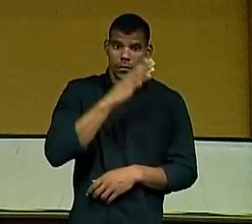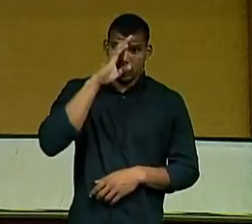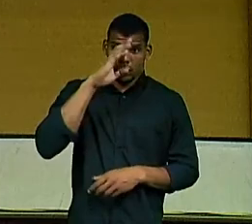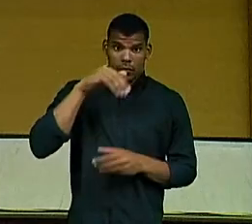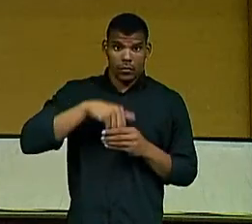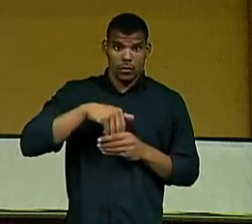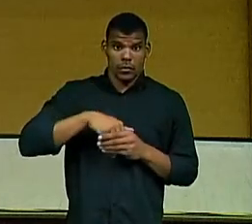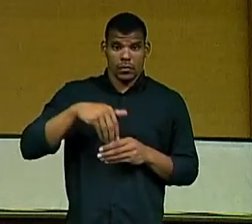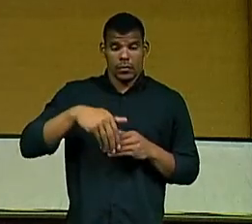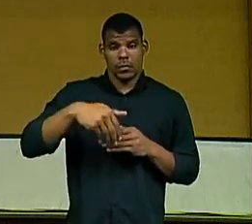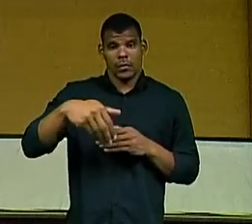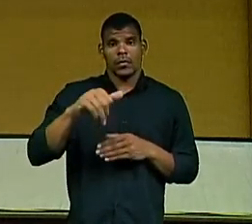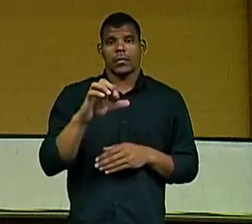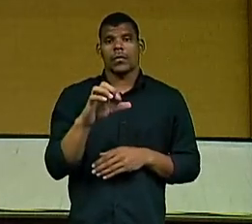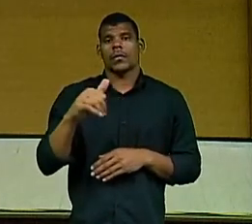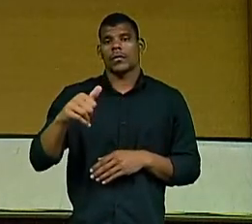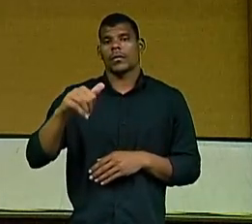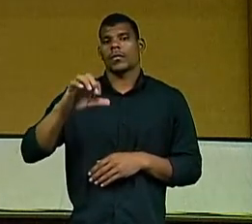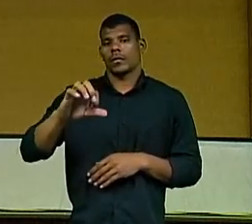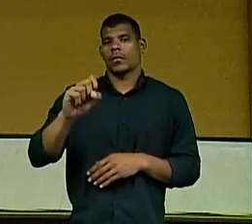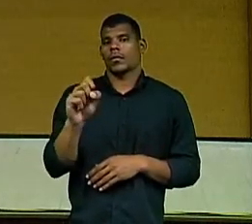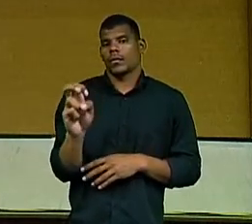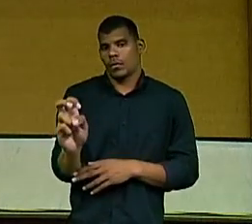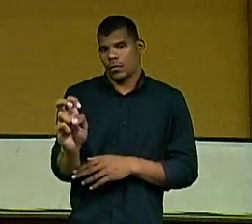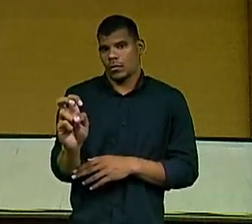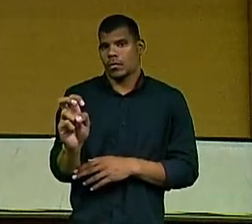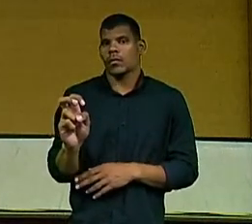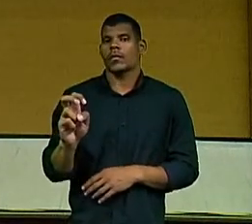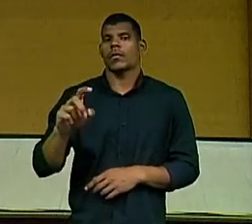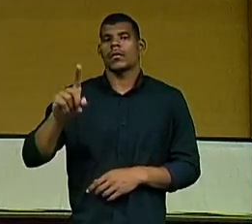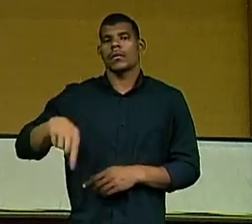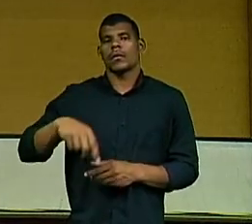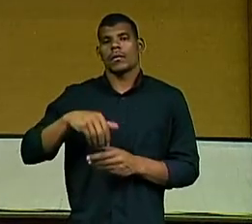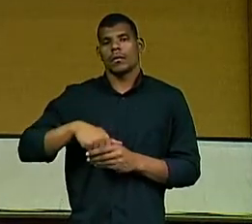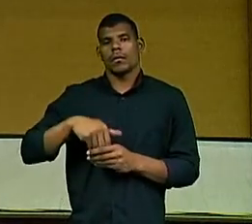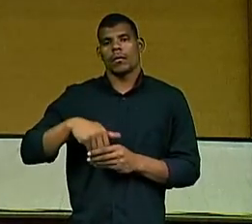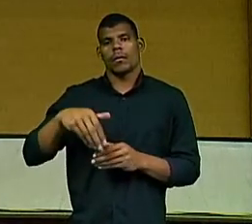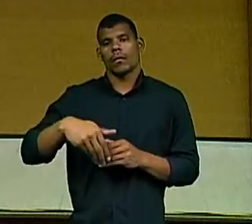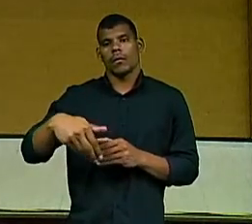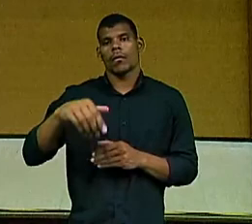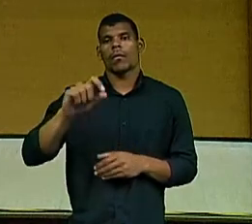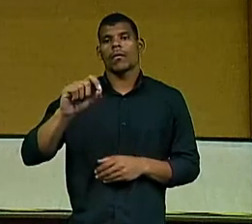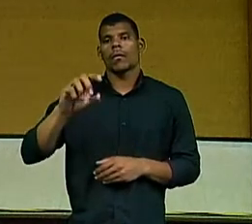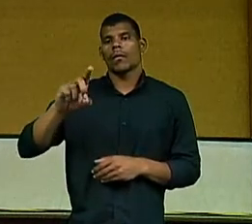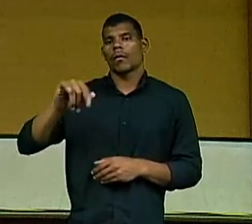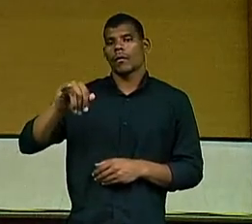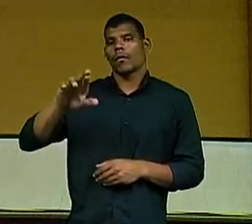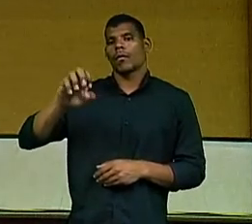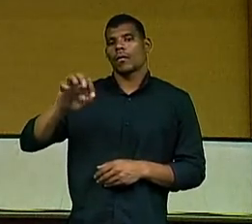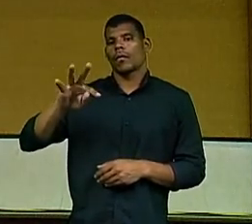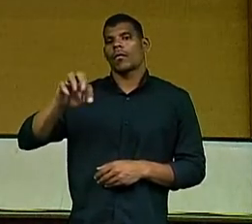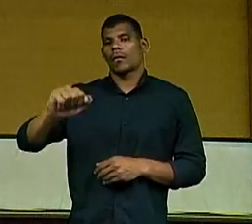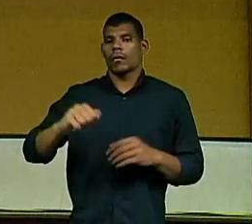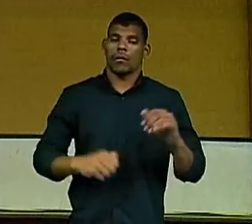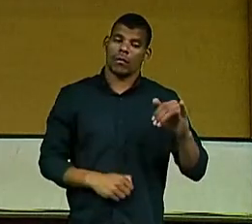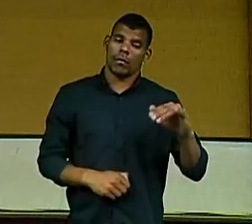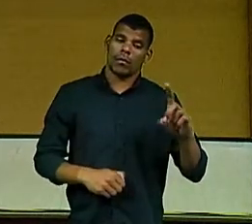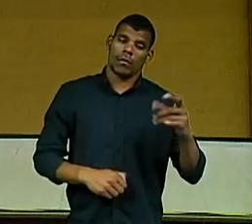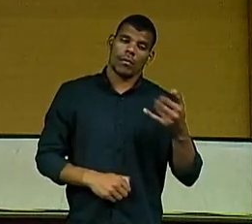em 1985 ela foi uma eleição direta ou indireta direta